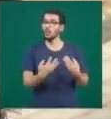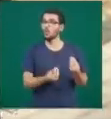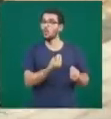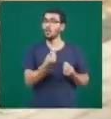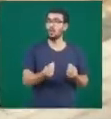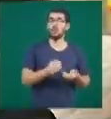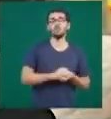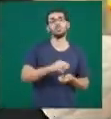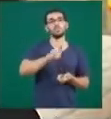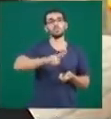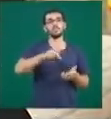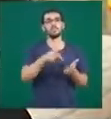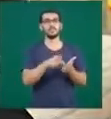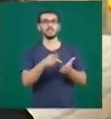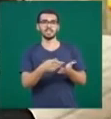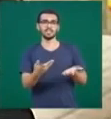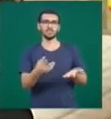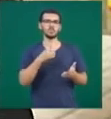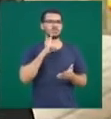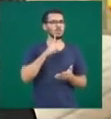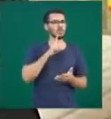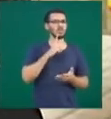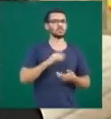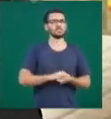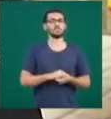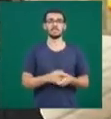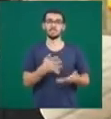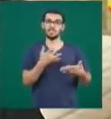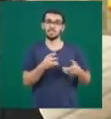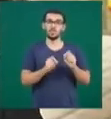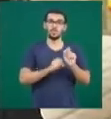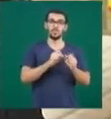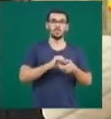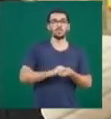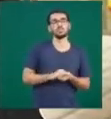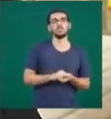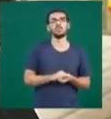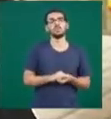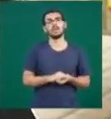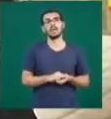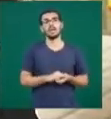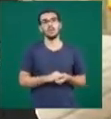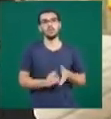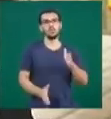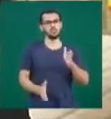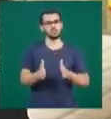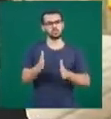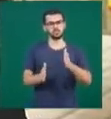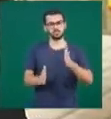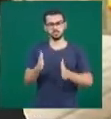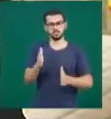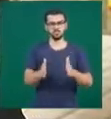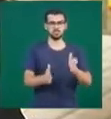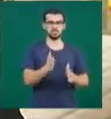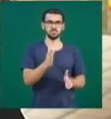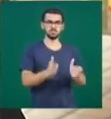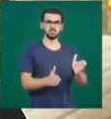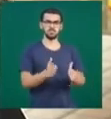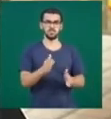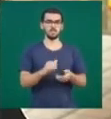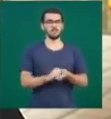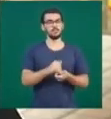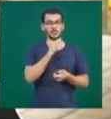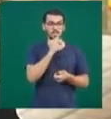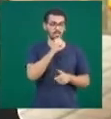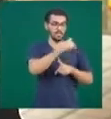máquina na prática. A essência do nosso projeto seria fazer um robô e dar a essas pessoas, a esses